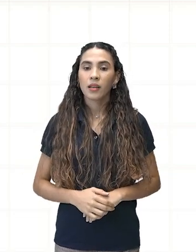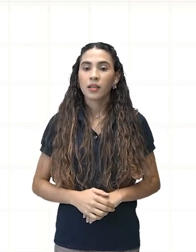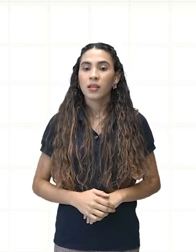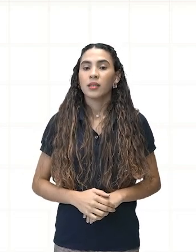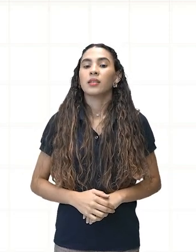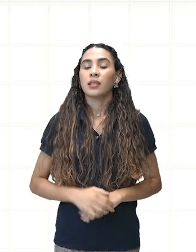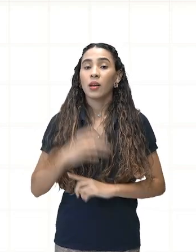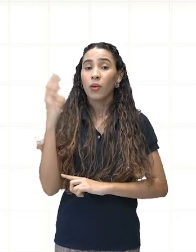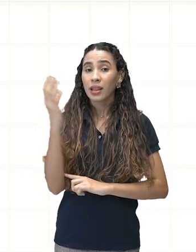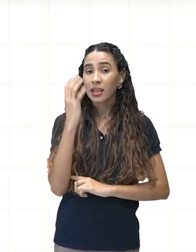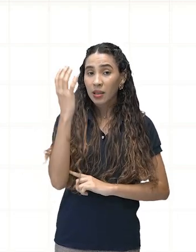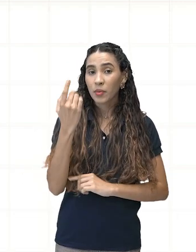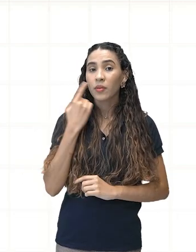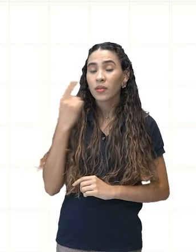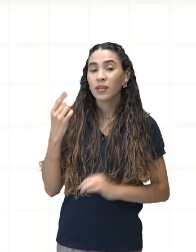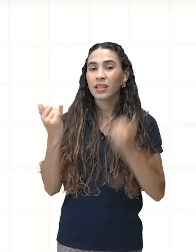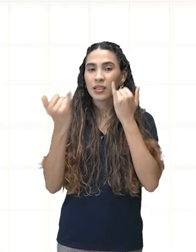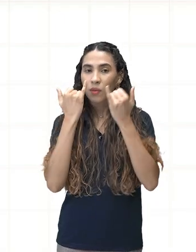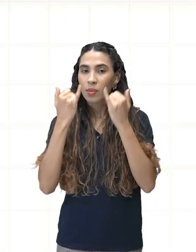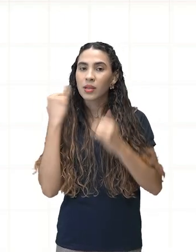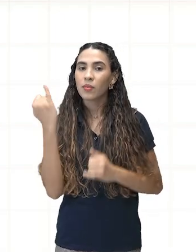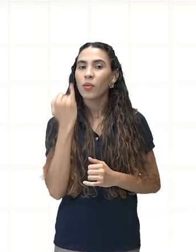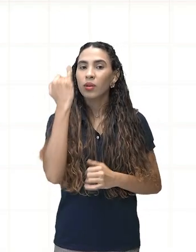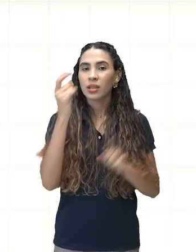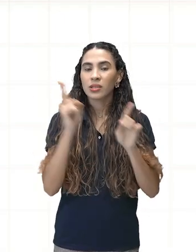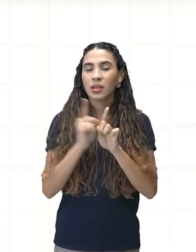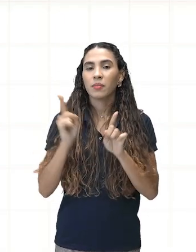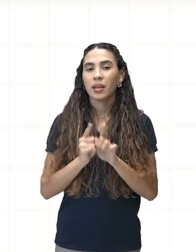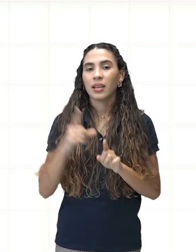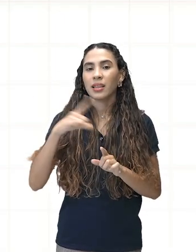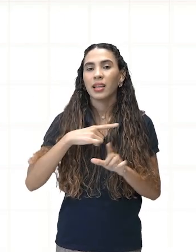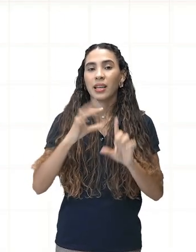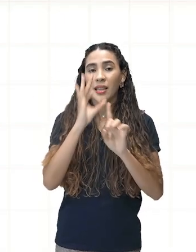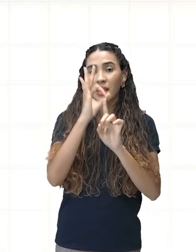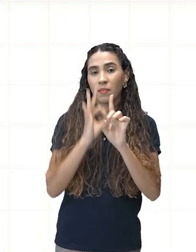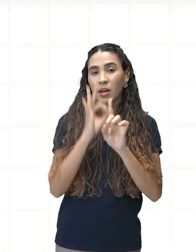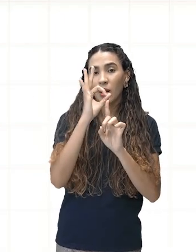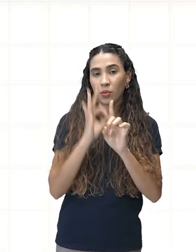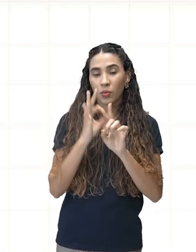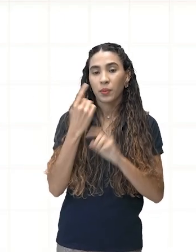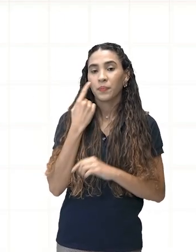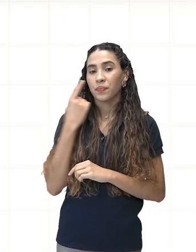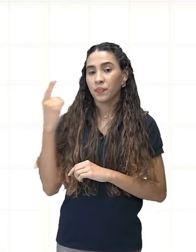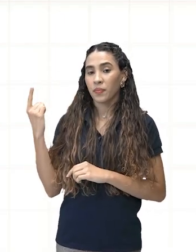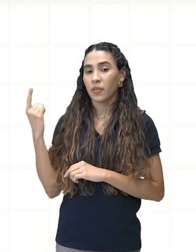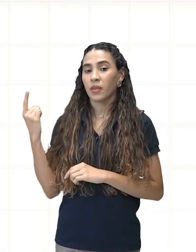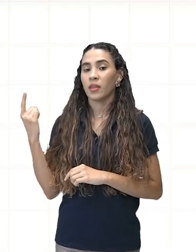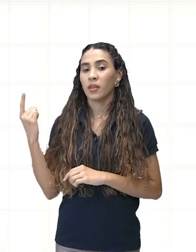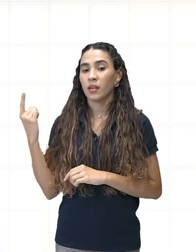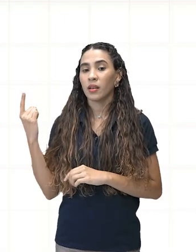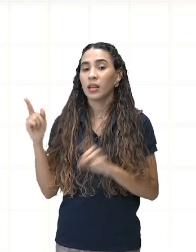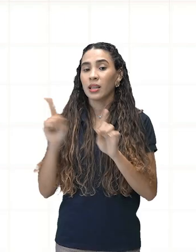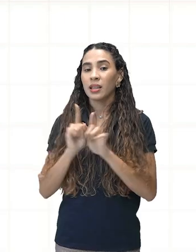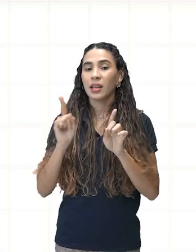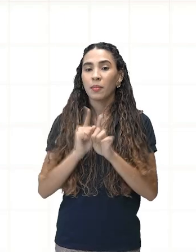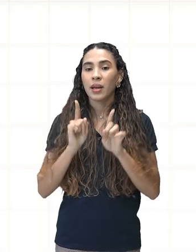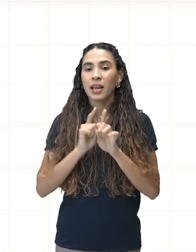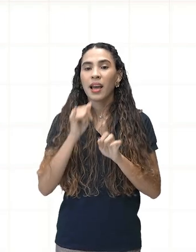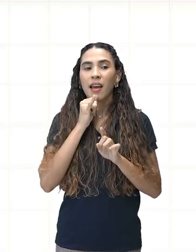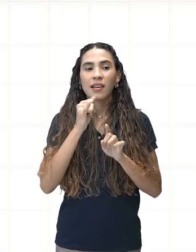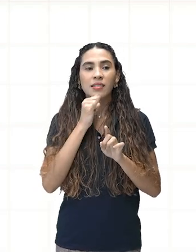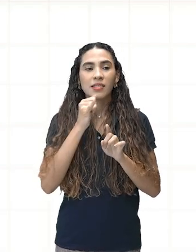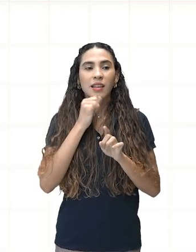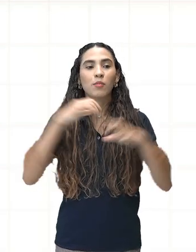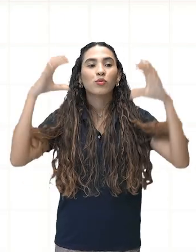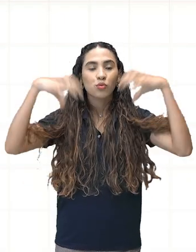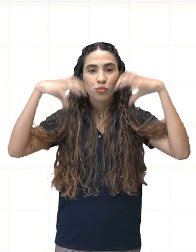o climograma de Manaus e temos informações importantes. Aqui nós temos a temperatura, aqui nós temos precipitação. Precipitação